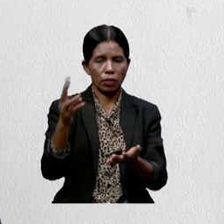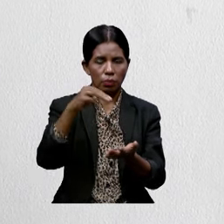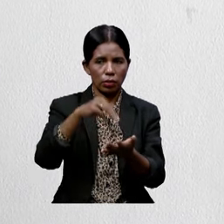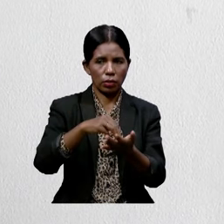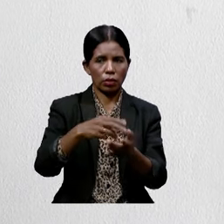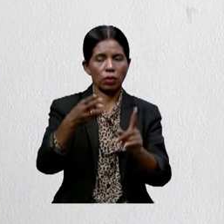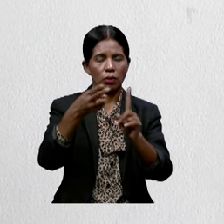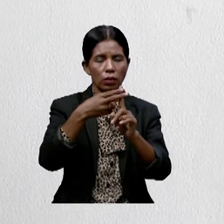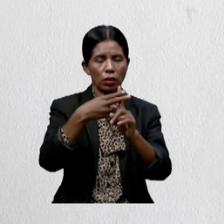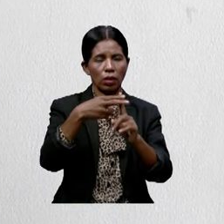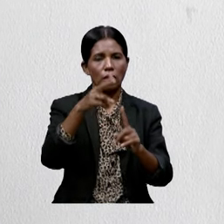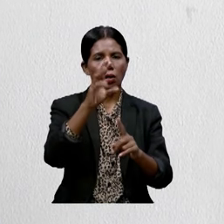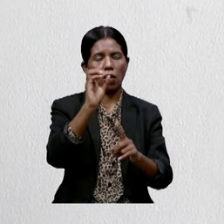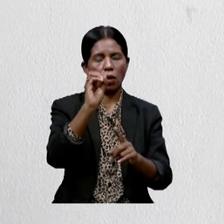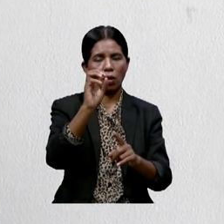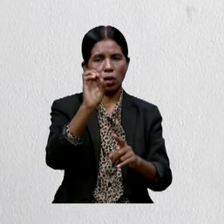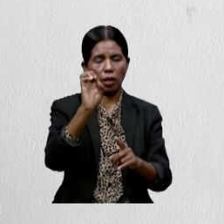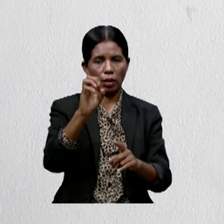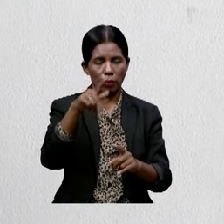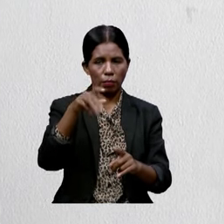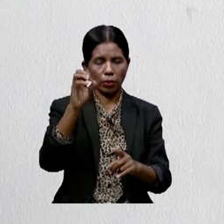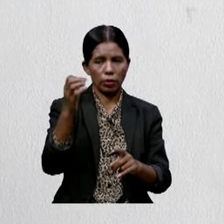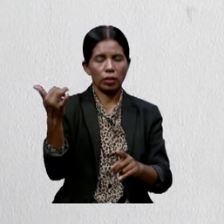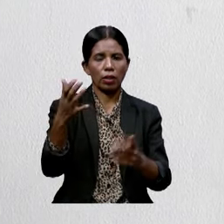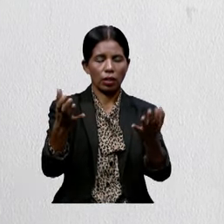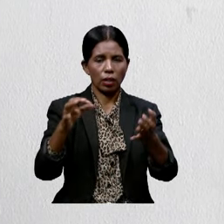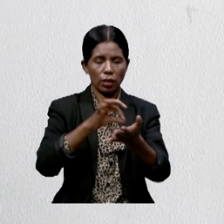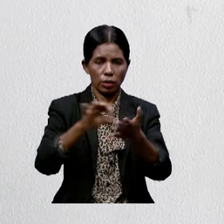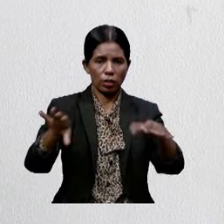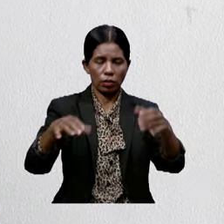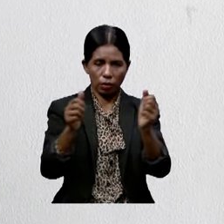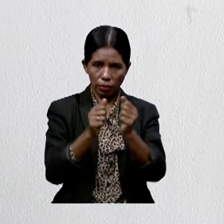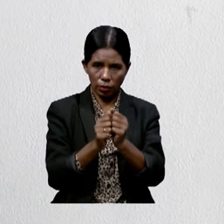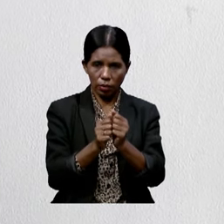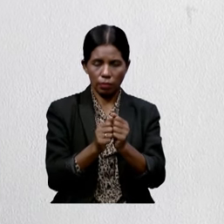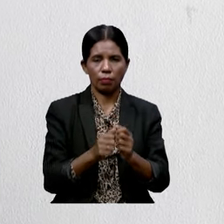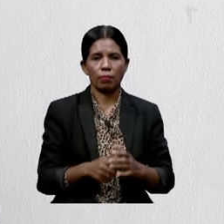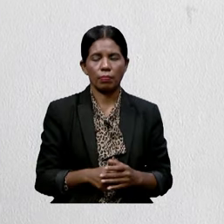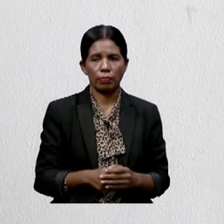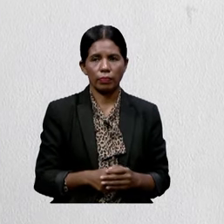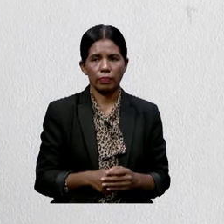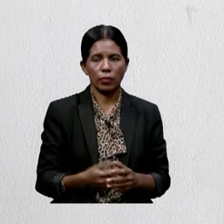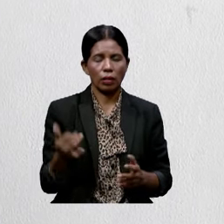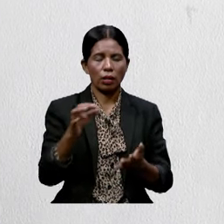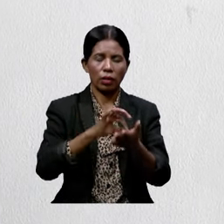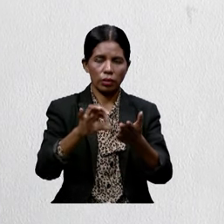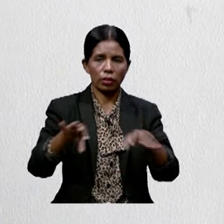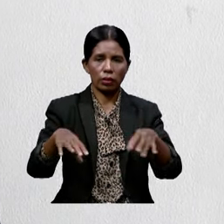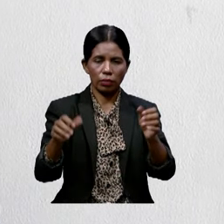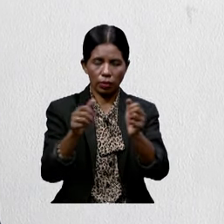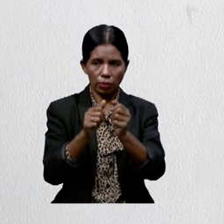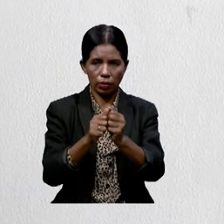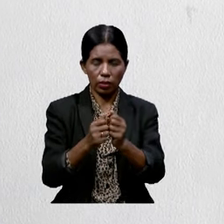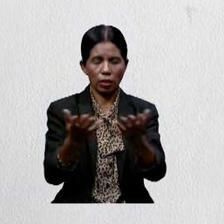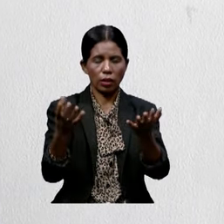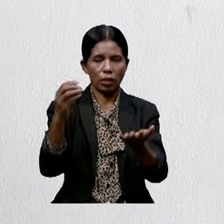hotel Oiepo. Se a cara nós assina contrato e assina contrato, se a cara tal que era